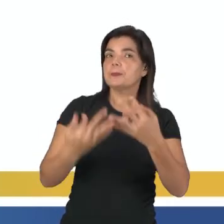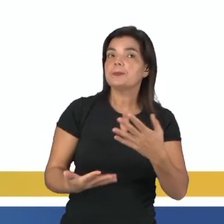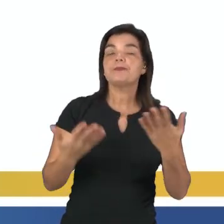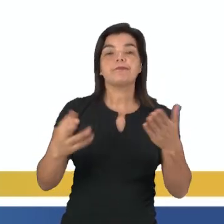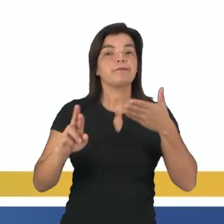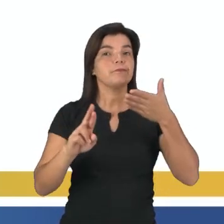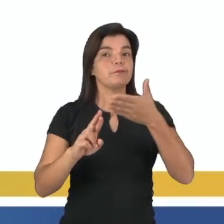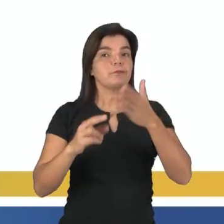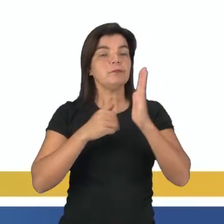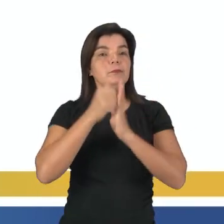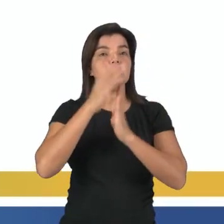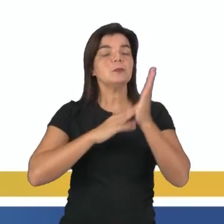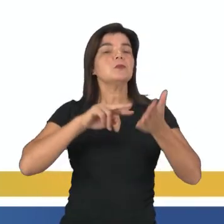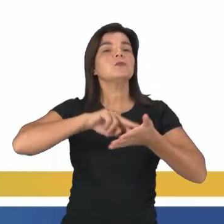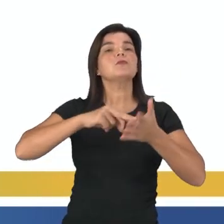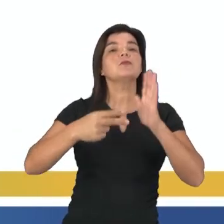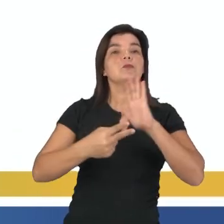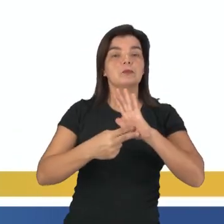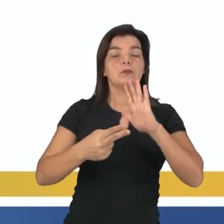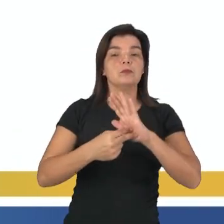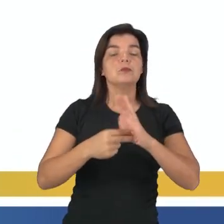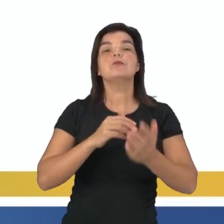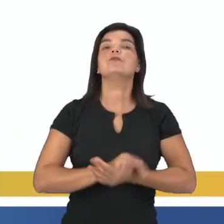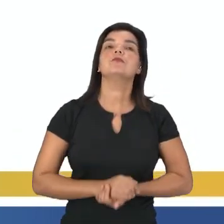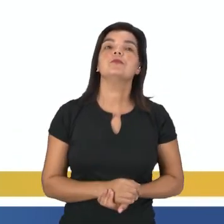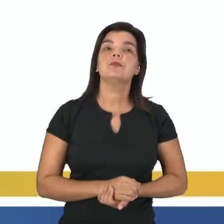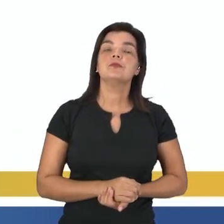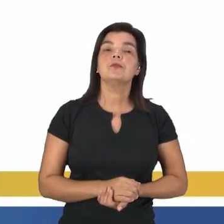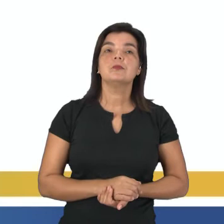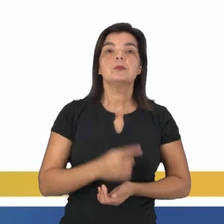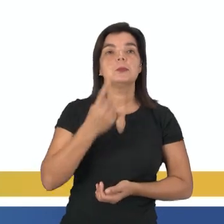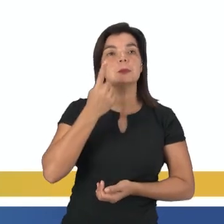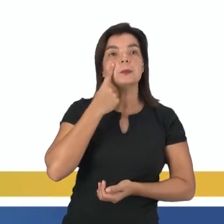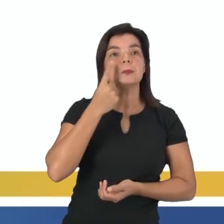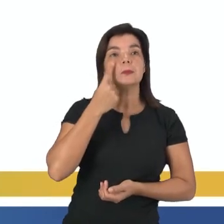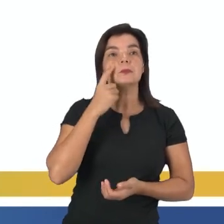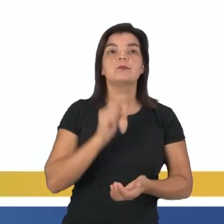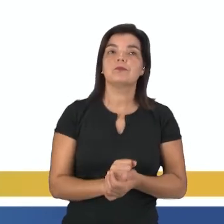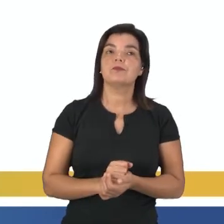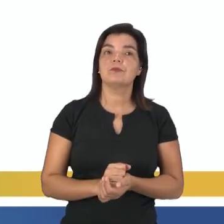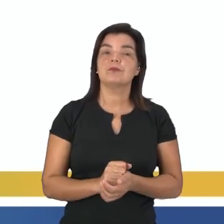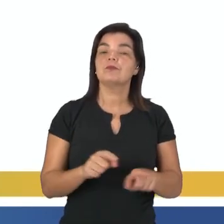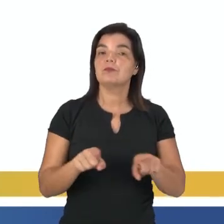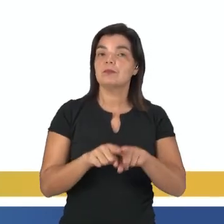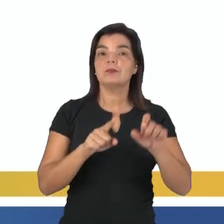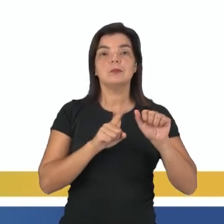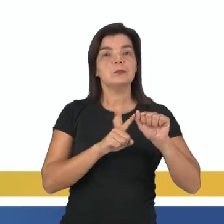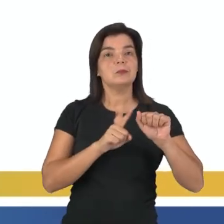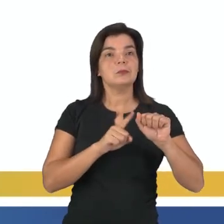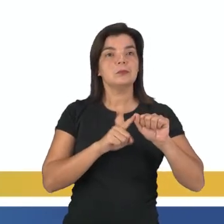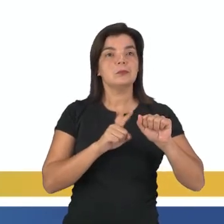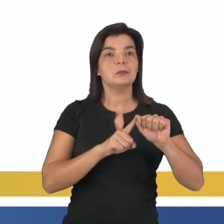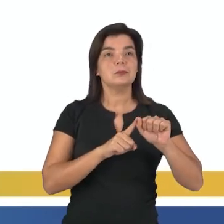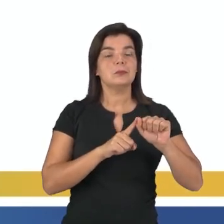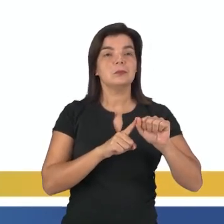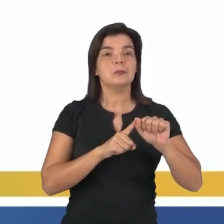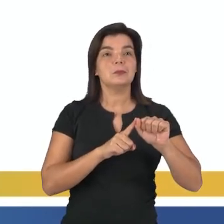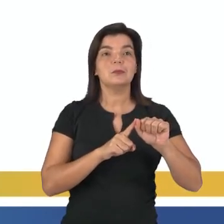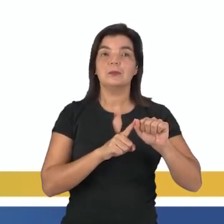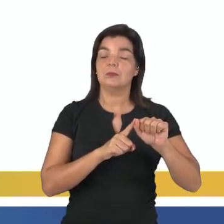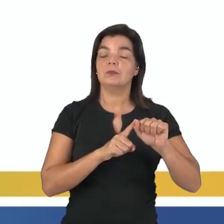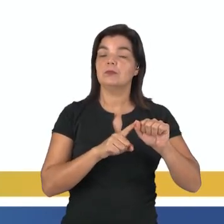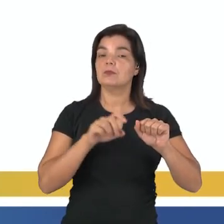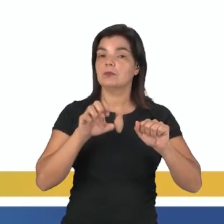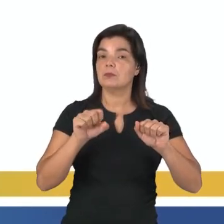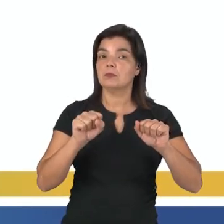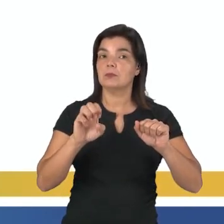né? Referente à pintura, o que é que significa pintura para ele. Então nós vemos que isso aí está carregado de quê? Para inferir, sensualidade, né? Tem a